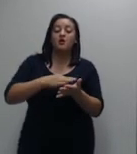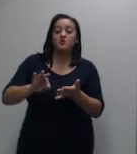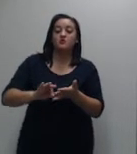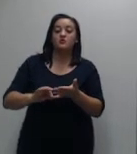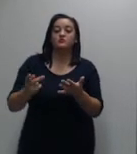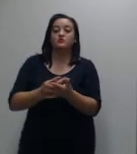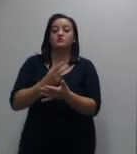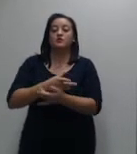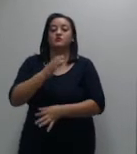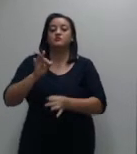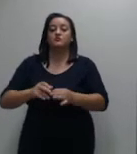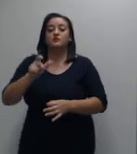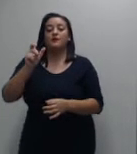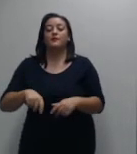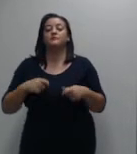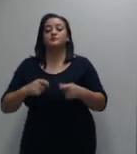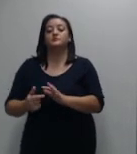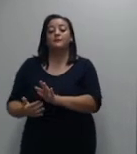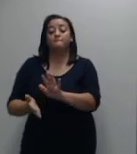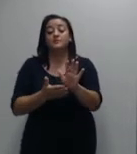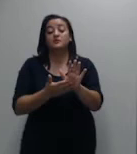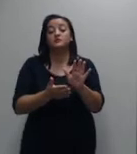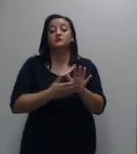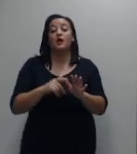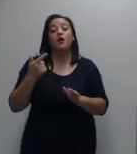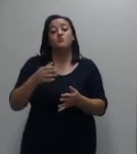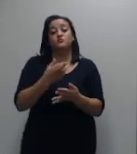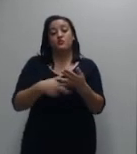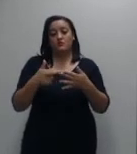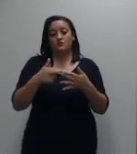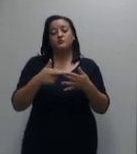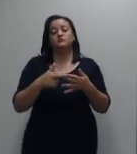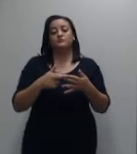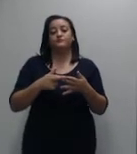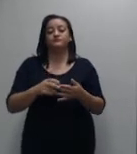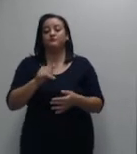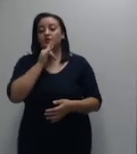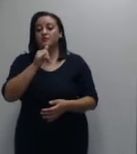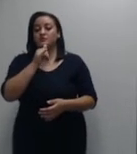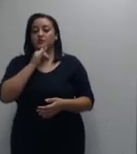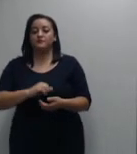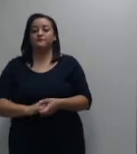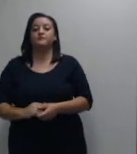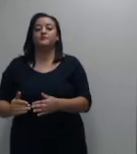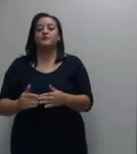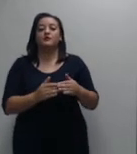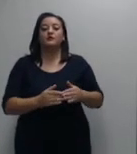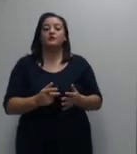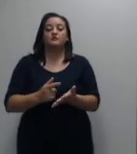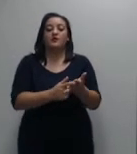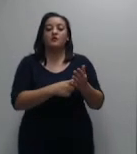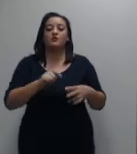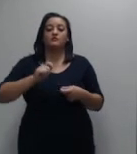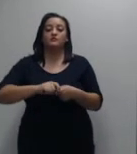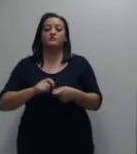parte resig nada deve apresentar outro recurso por exemplo em face do acórdão proferido em Faro de